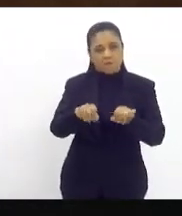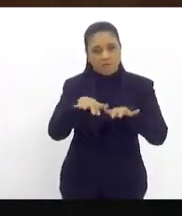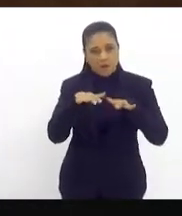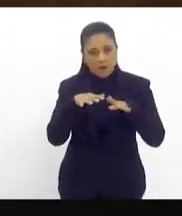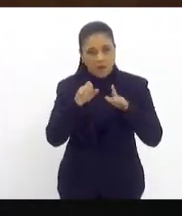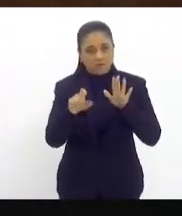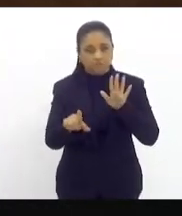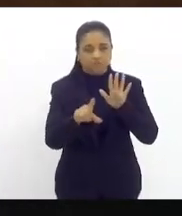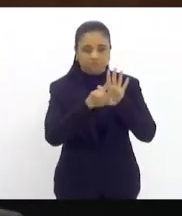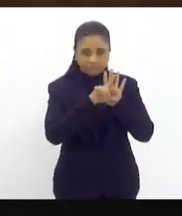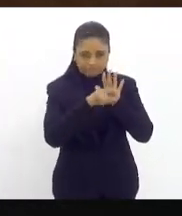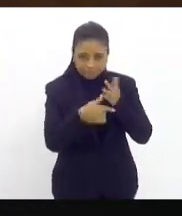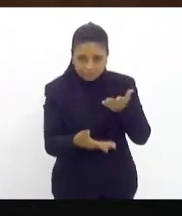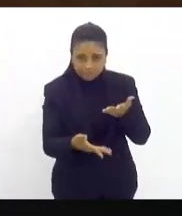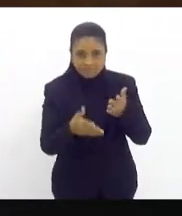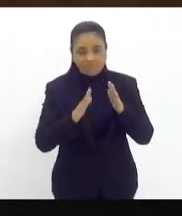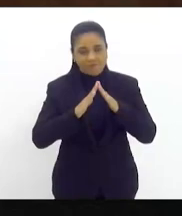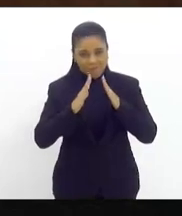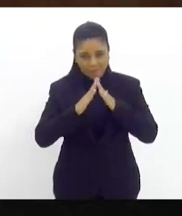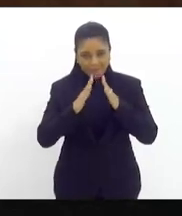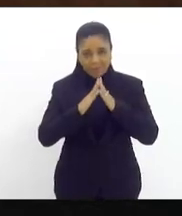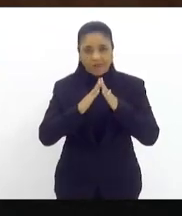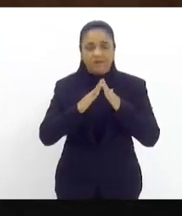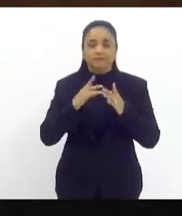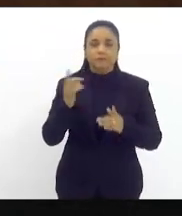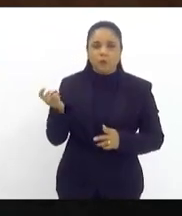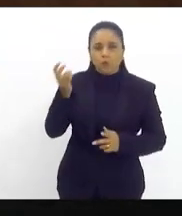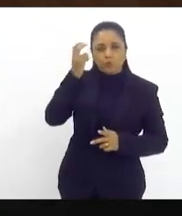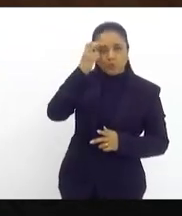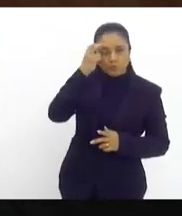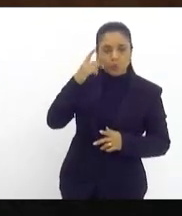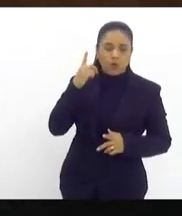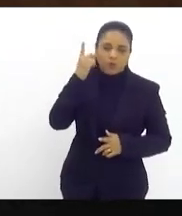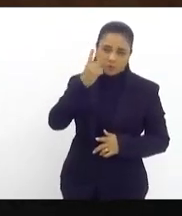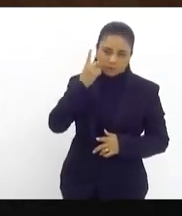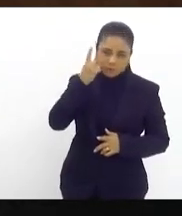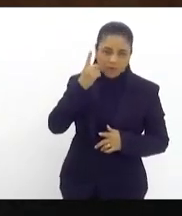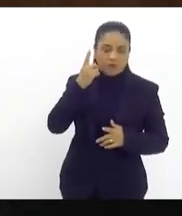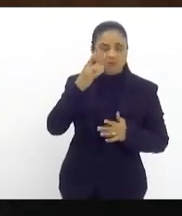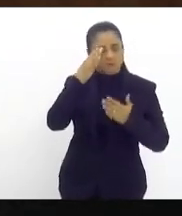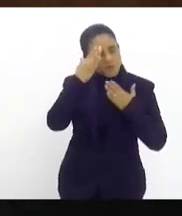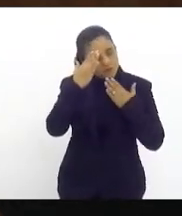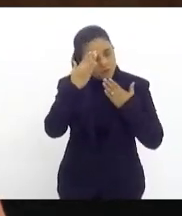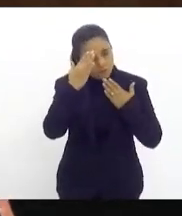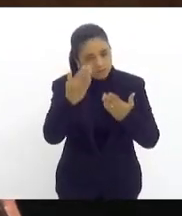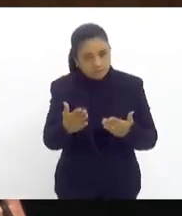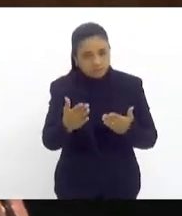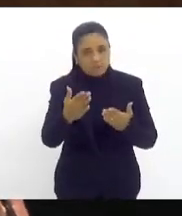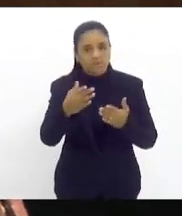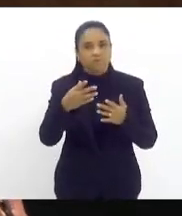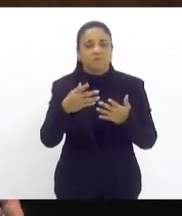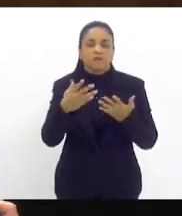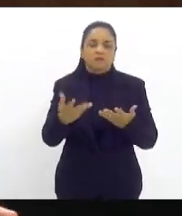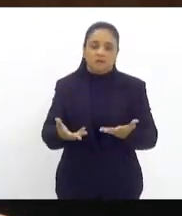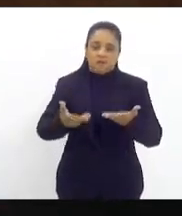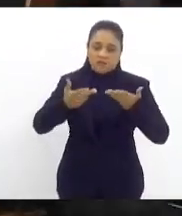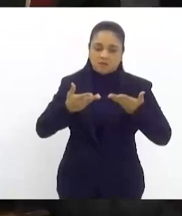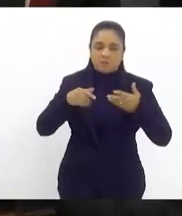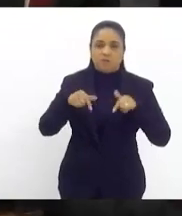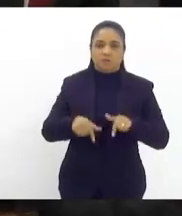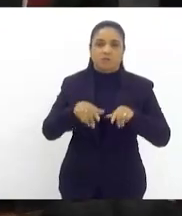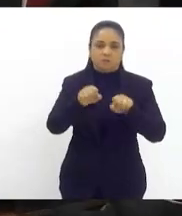pena, tanto na cultura, tanto com os outros deputados. Então, só para agradecer e falar que eu fico muito feliz de ser recebido por vocês aqui dentro dessa casa.